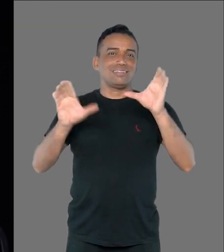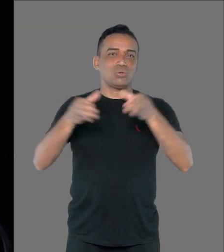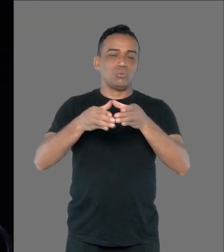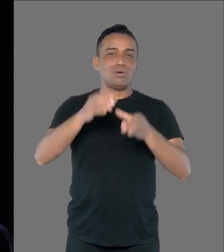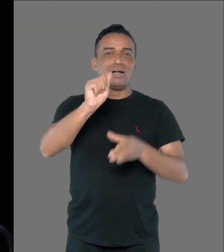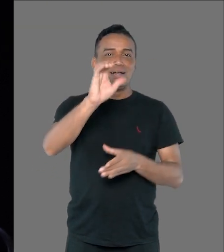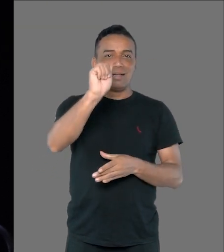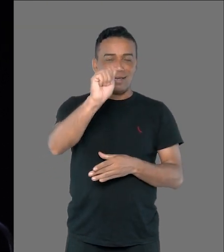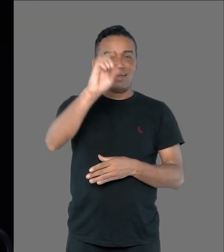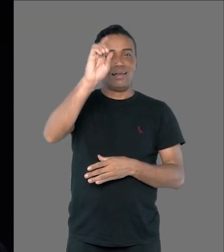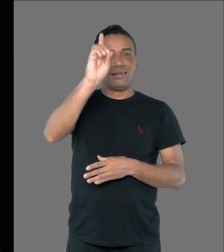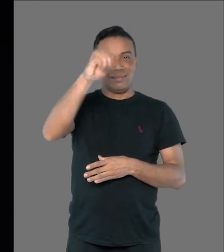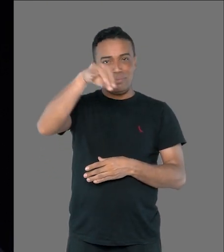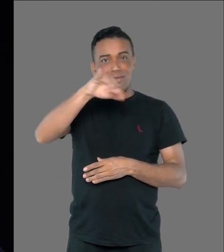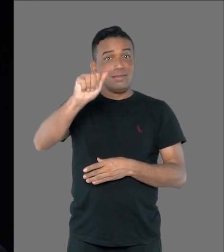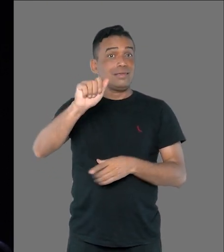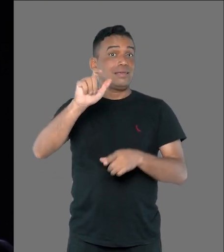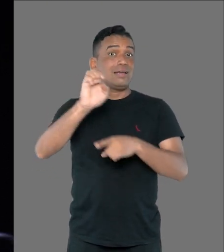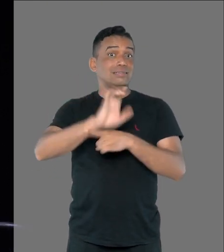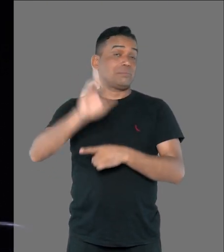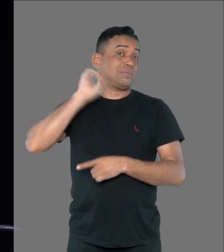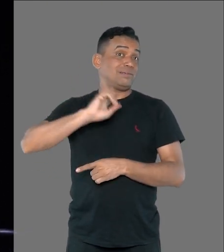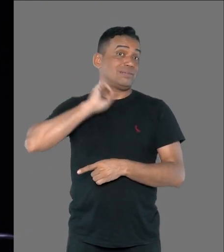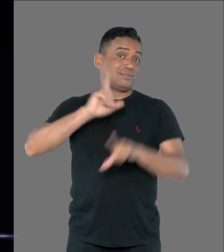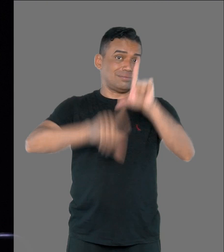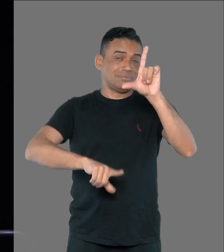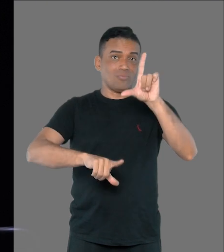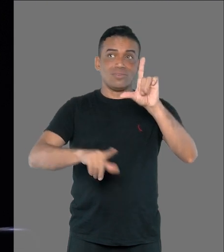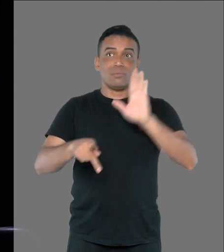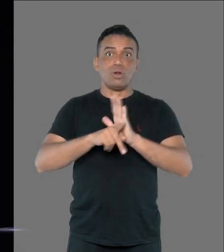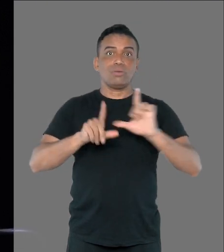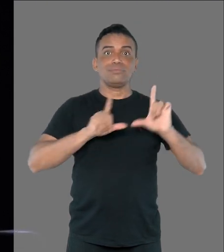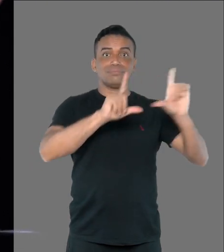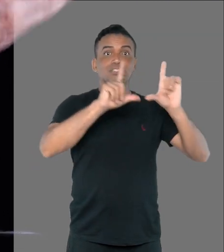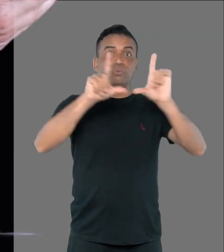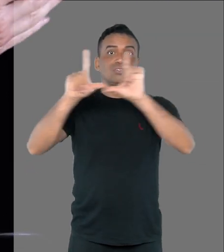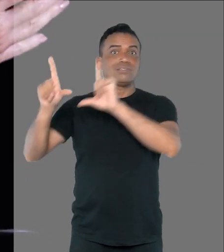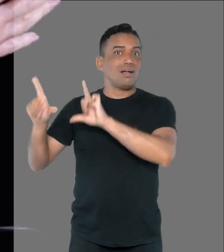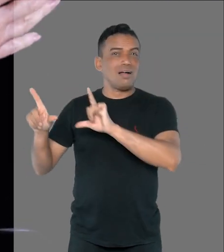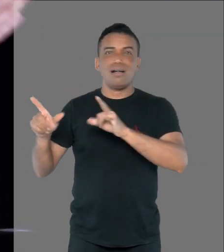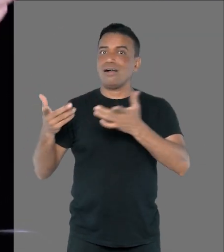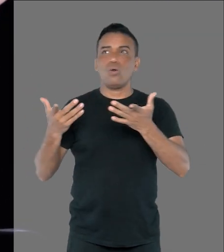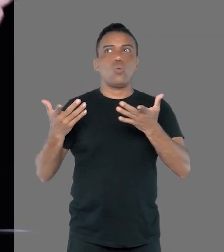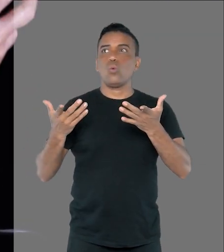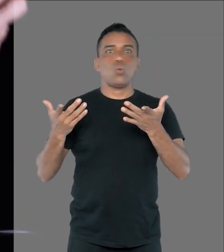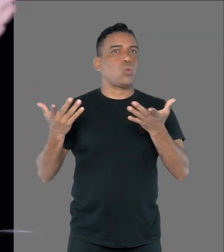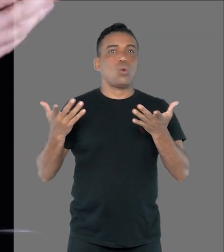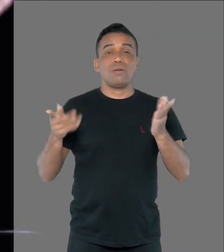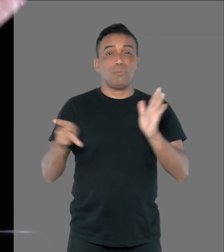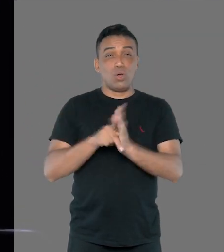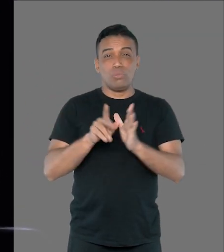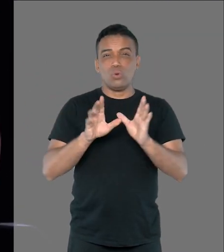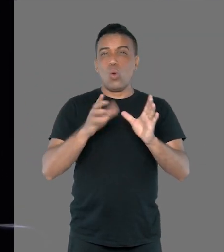eu recomendo que vocês visitem a exposição de obras raras. Aqui, o grande colecionador que